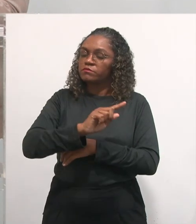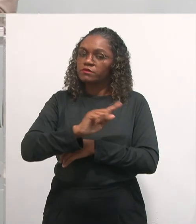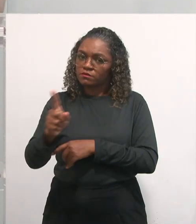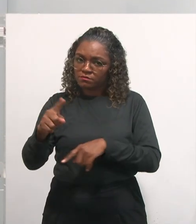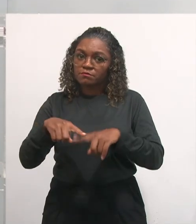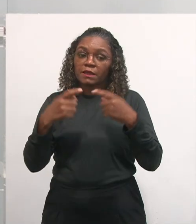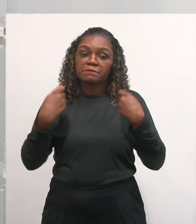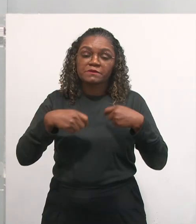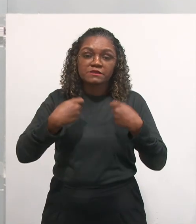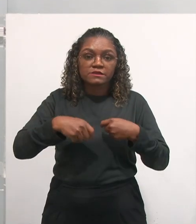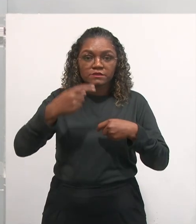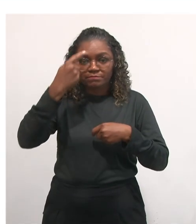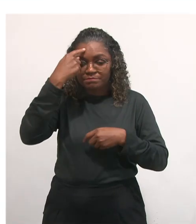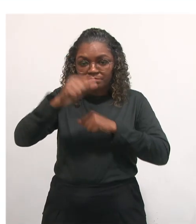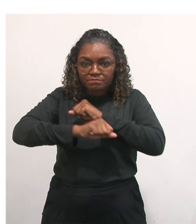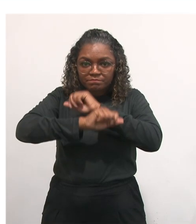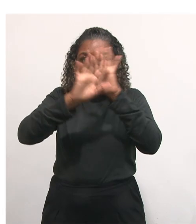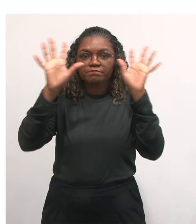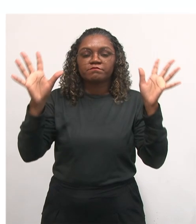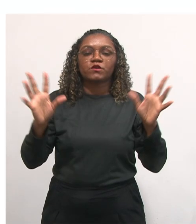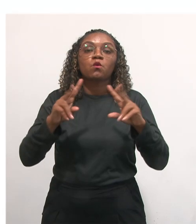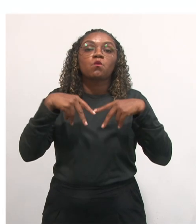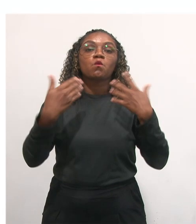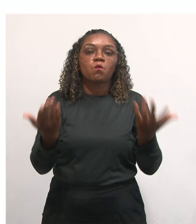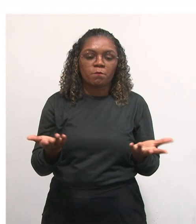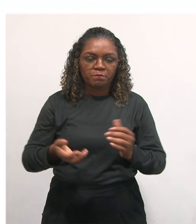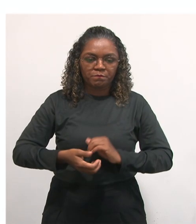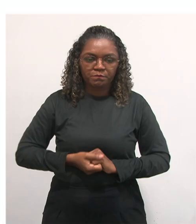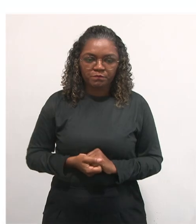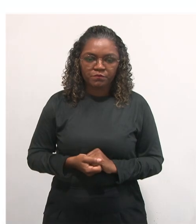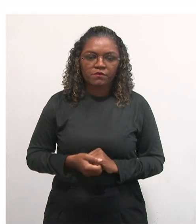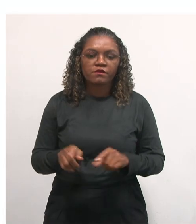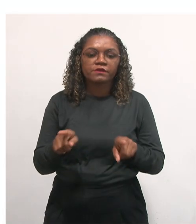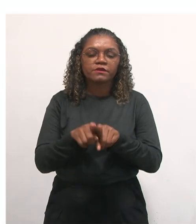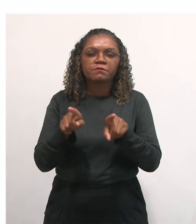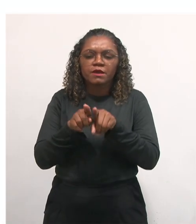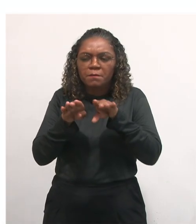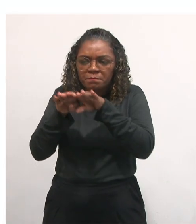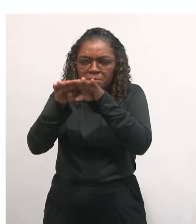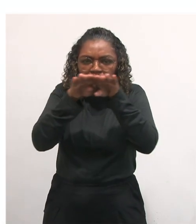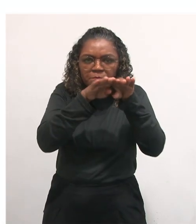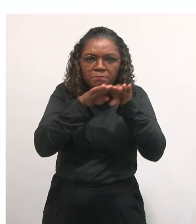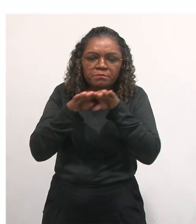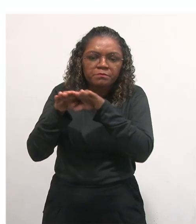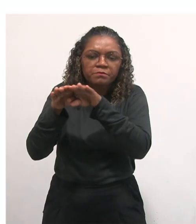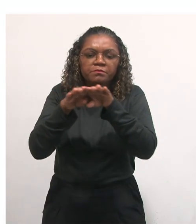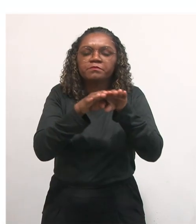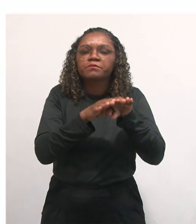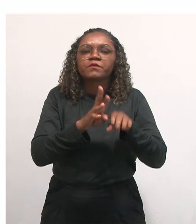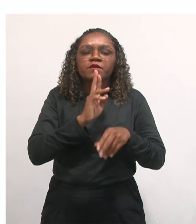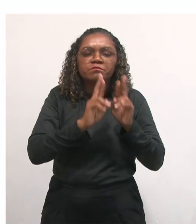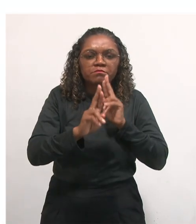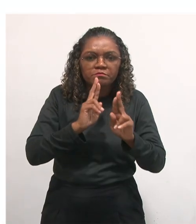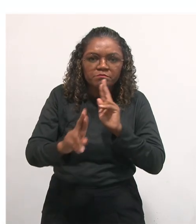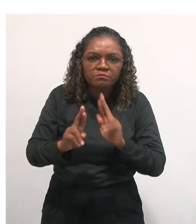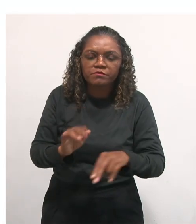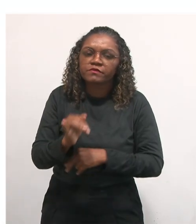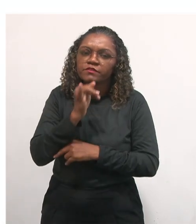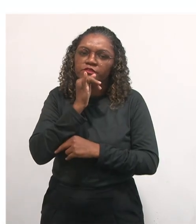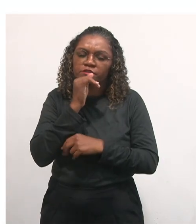problema. Ele facilita a padronização de respostas para facilitar, por exemplo, a comparação